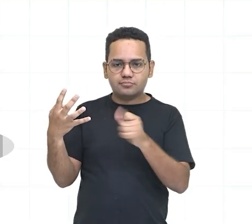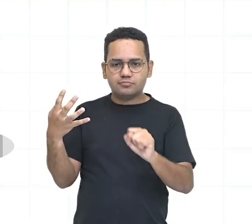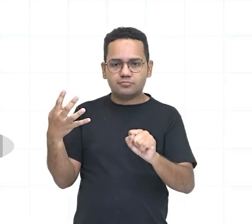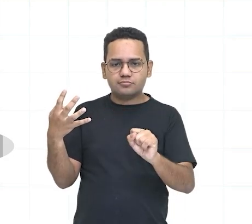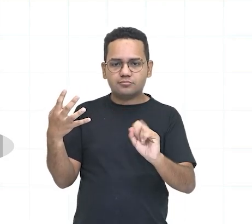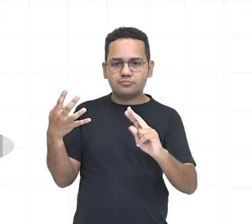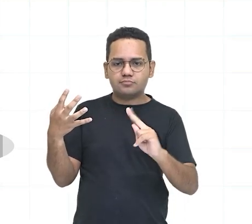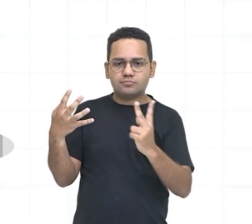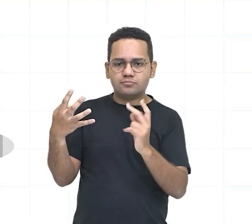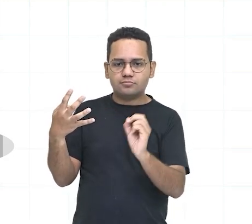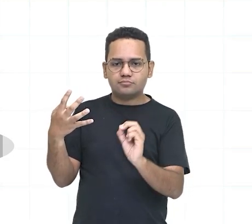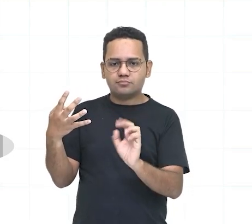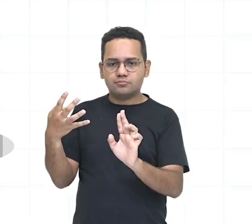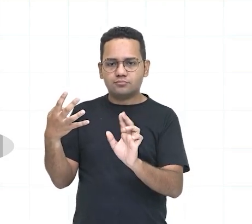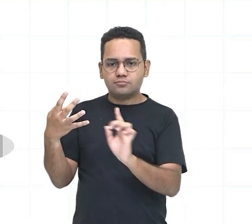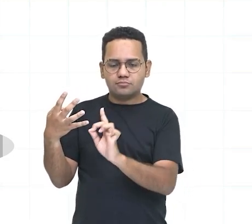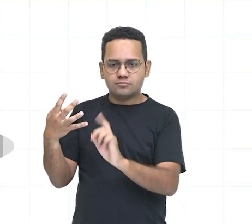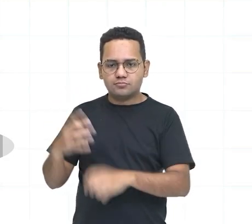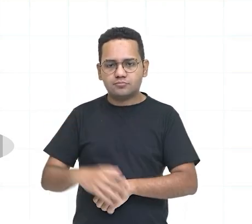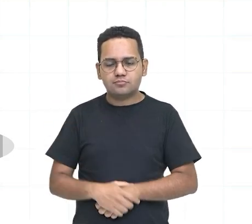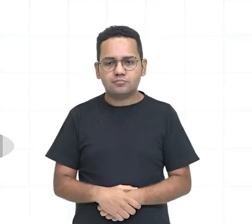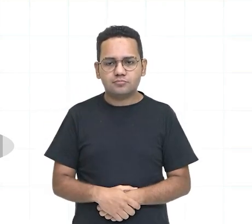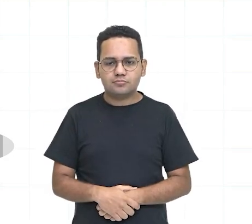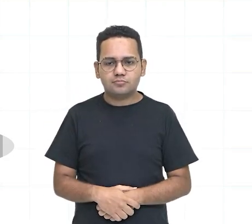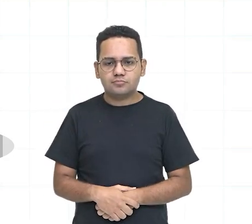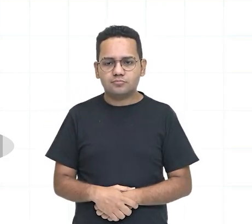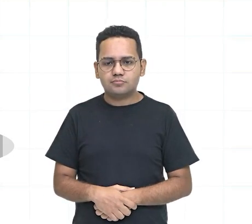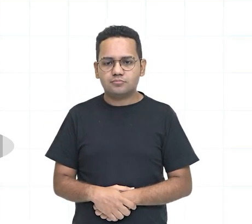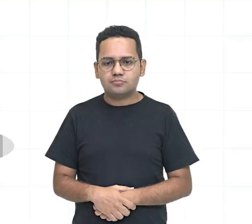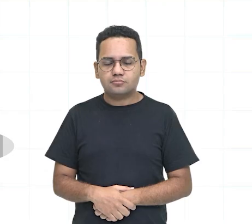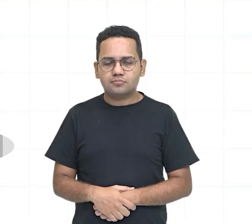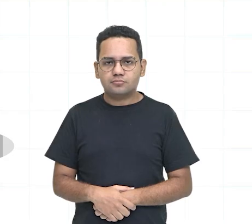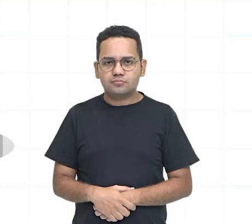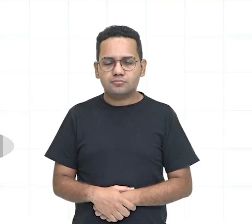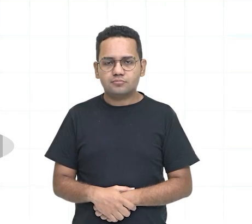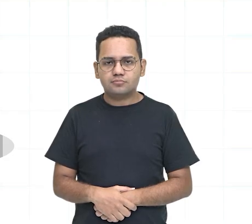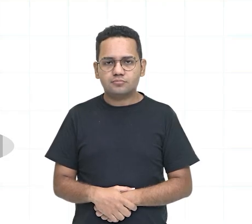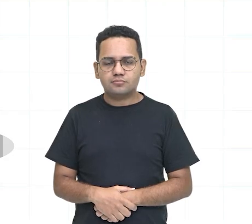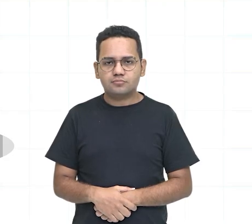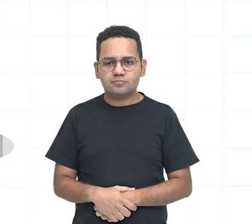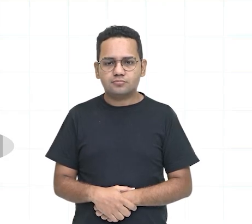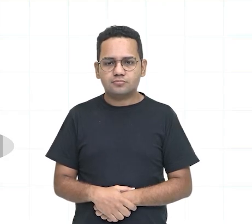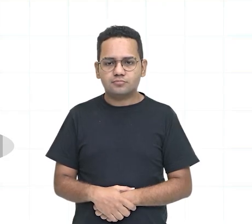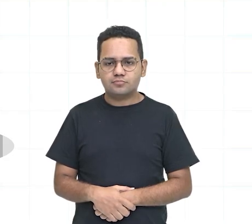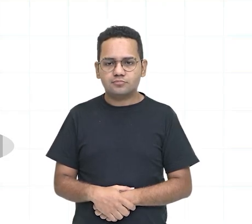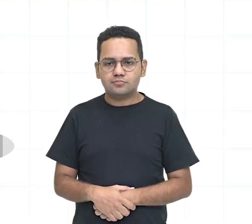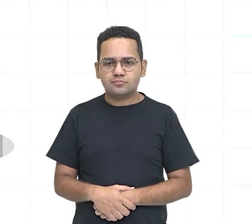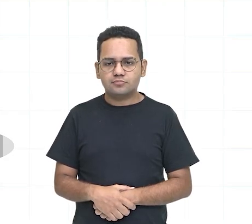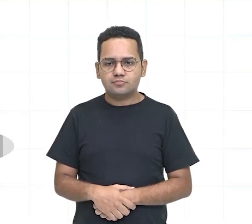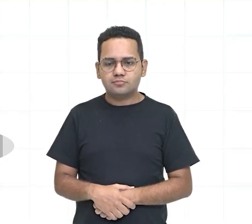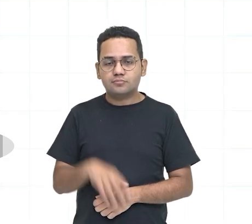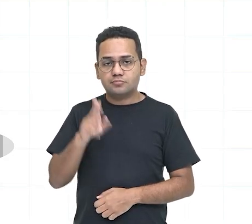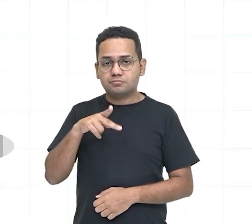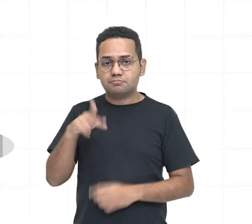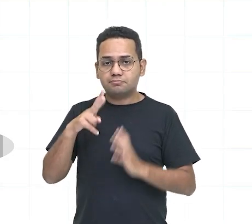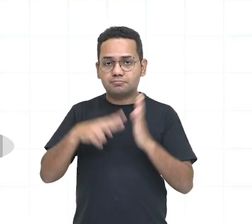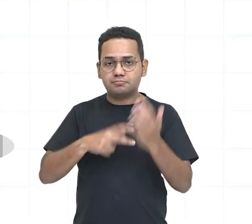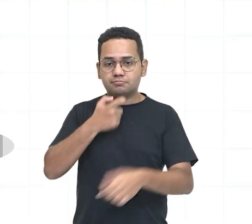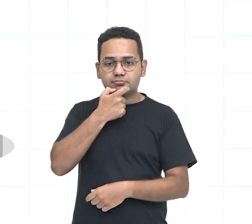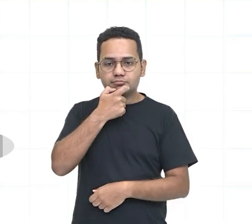ele indica advice, recommendation or expectation. Então, should indicate